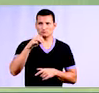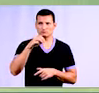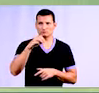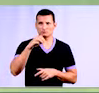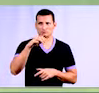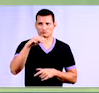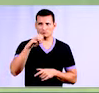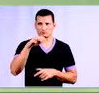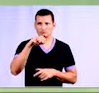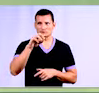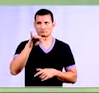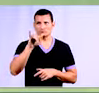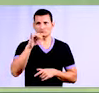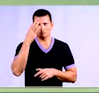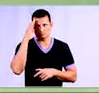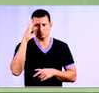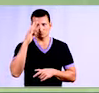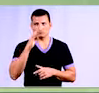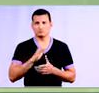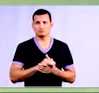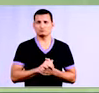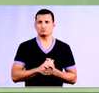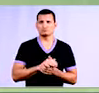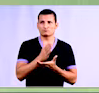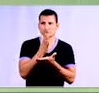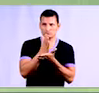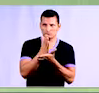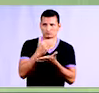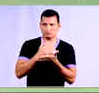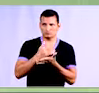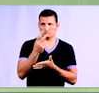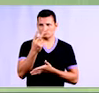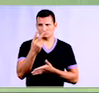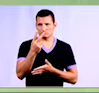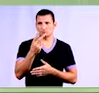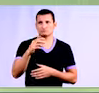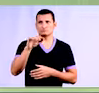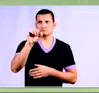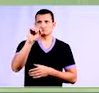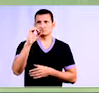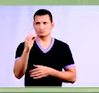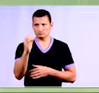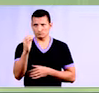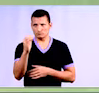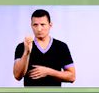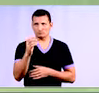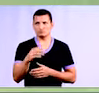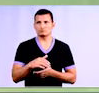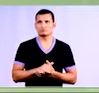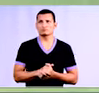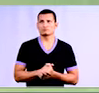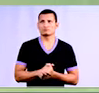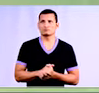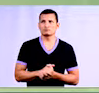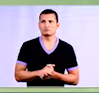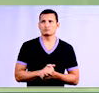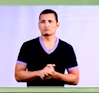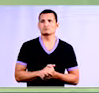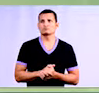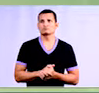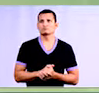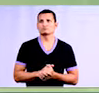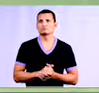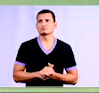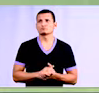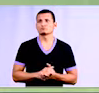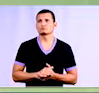duas partes. Uma para o sistema operacional, uma para o sistema operacional trabalhar e fazer todo